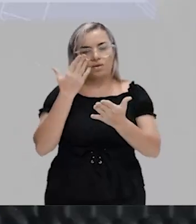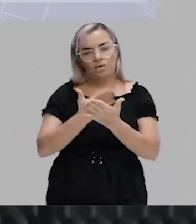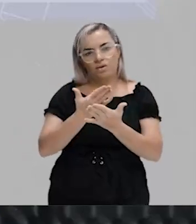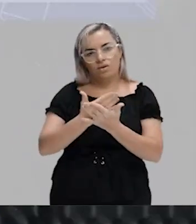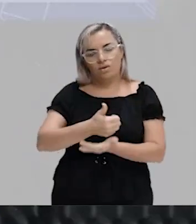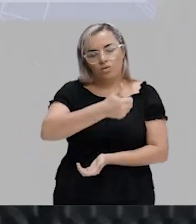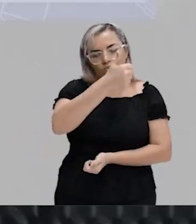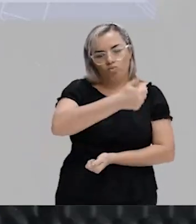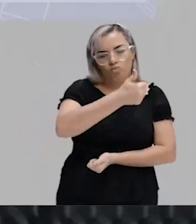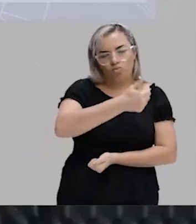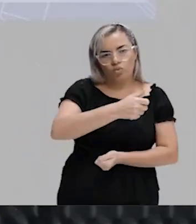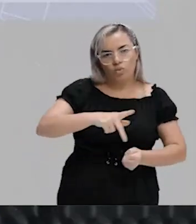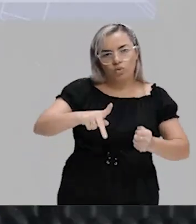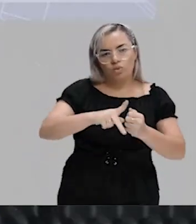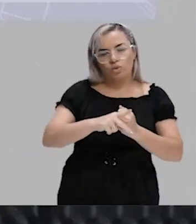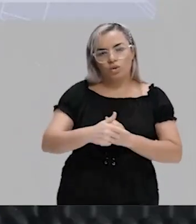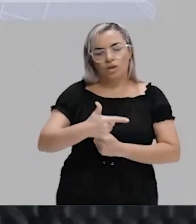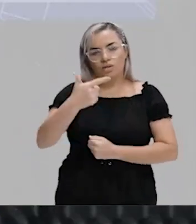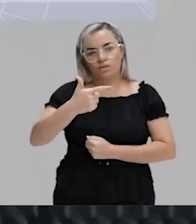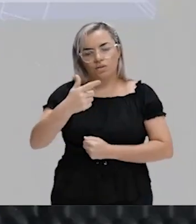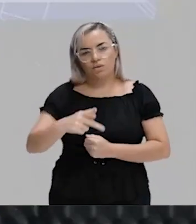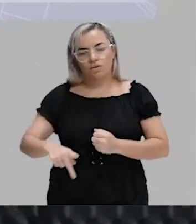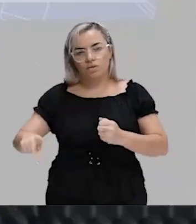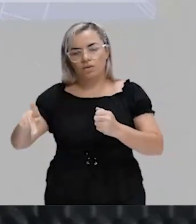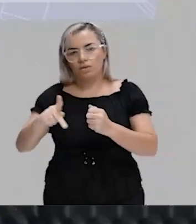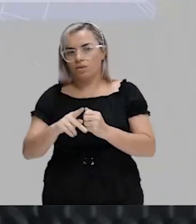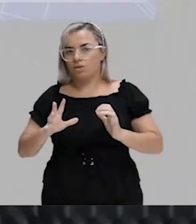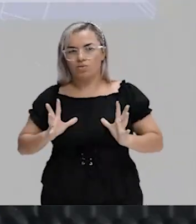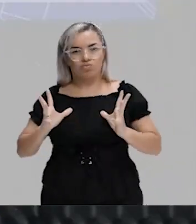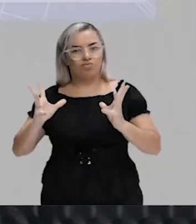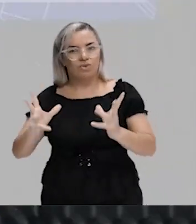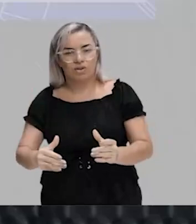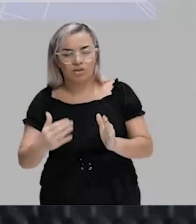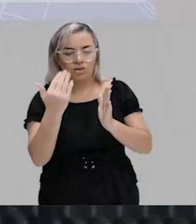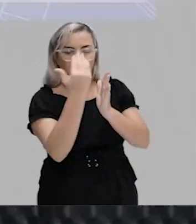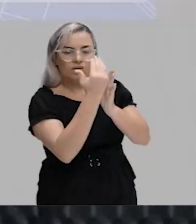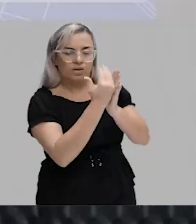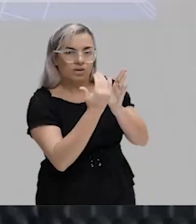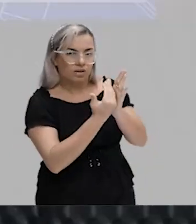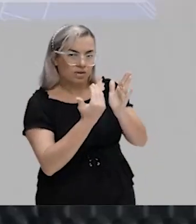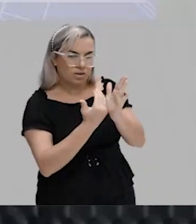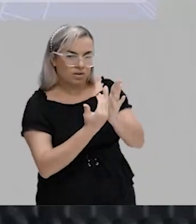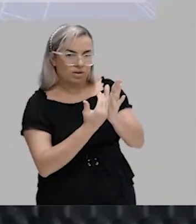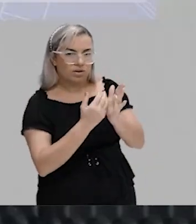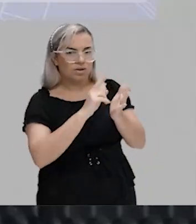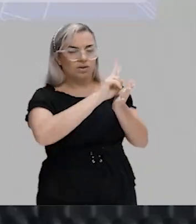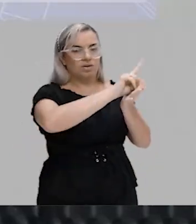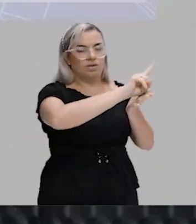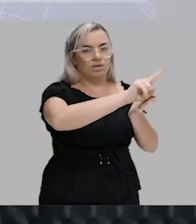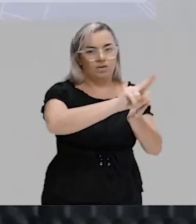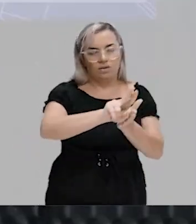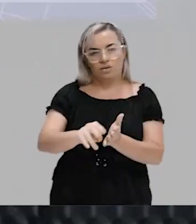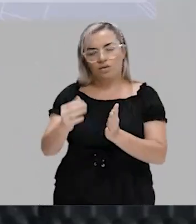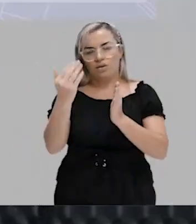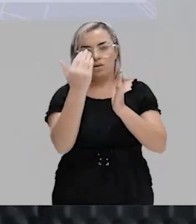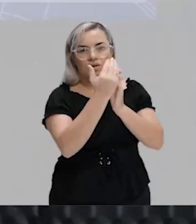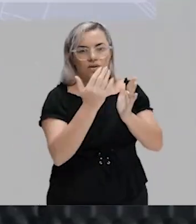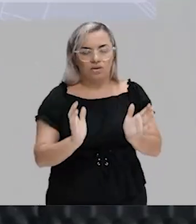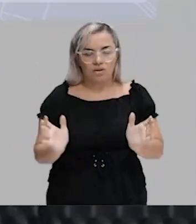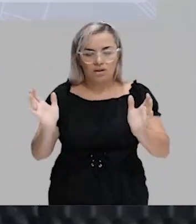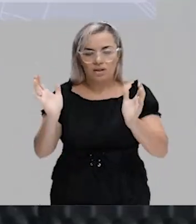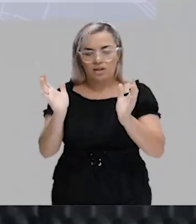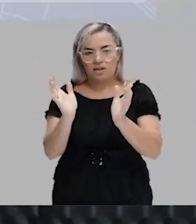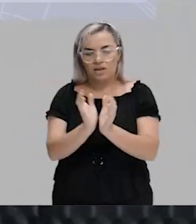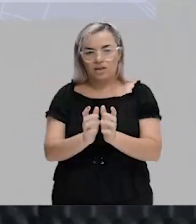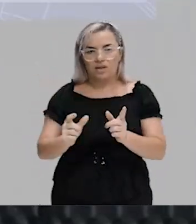sobre pronomes, a parte 2 que nós temos todas as classificações, assim como as demais aulas sobre as classes de palavras